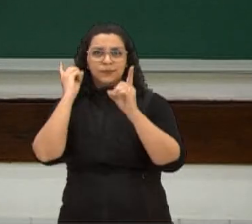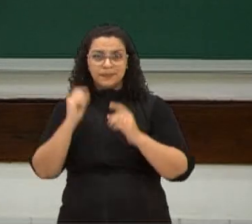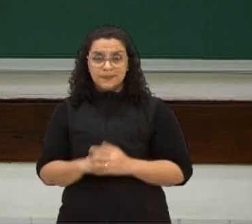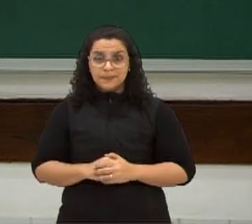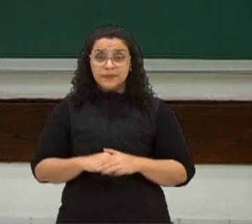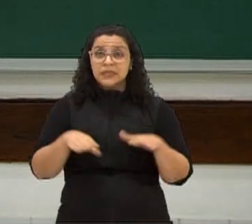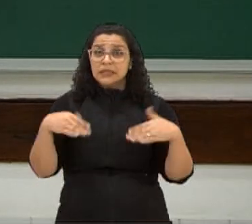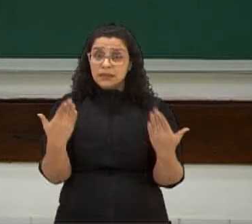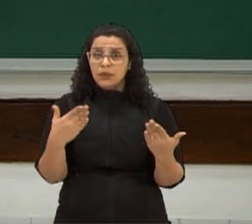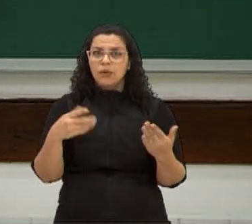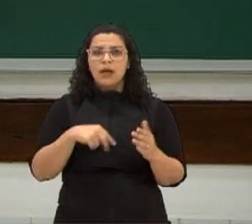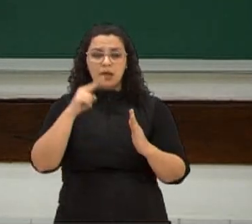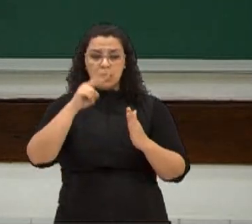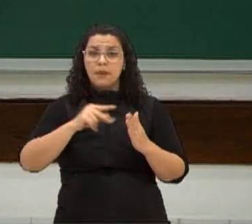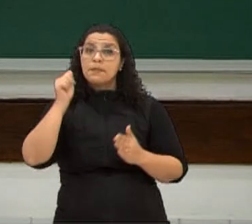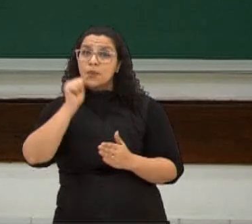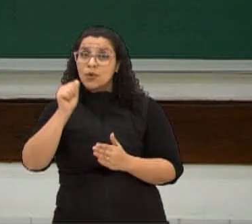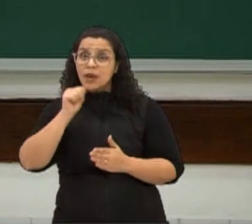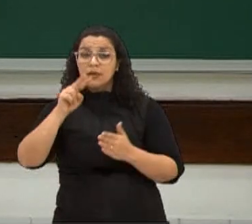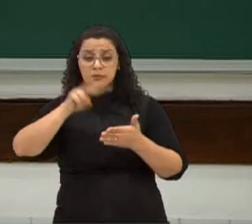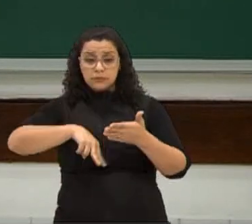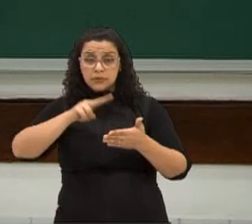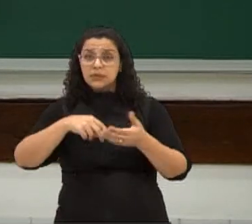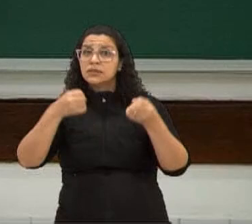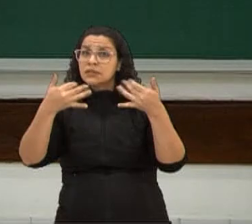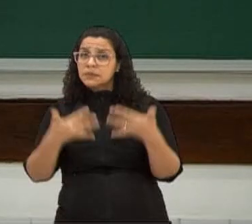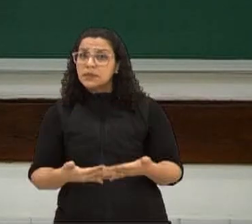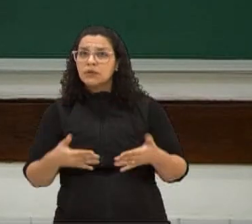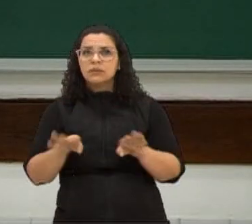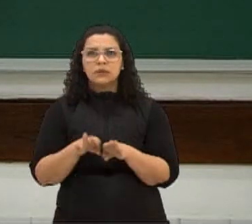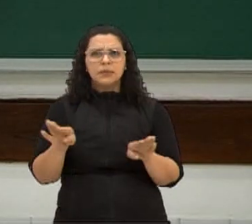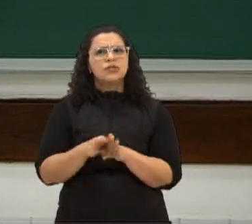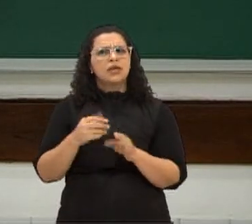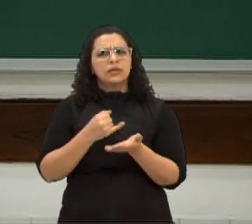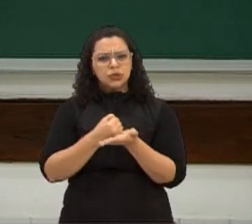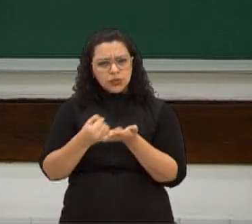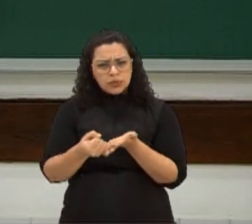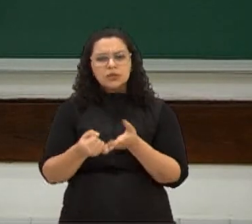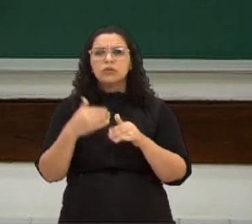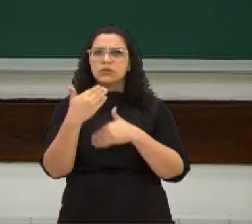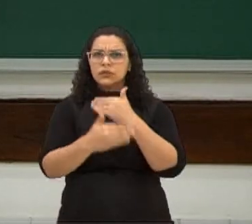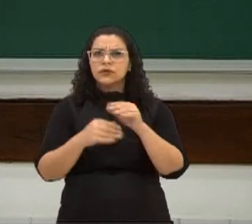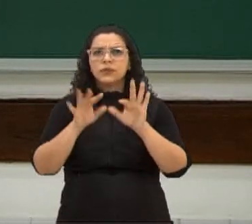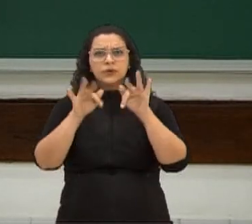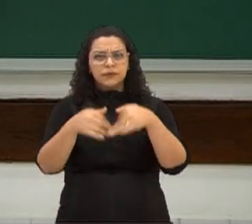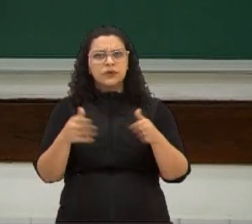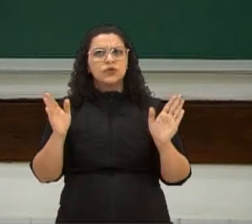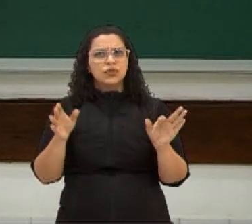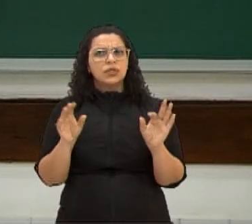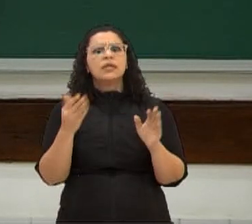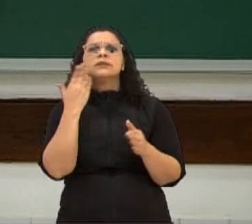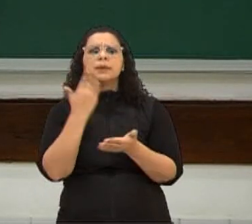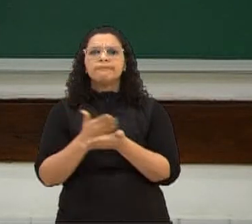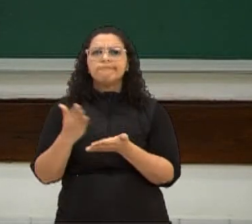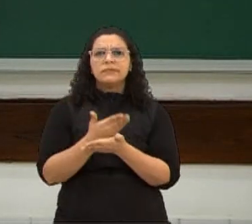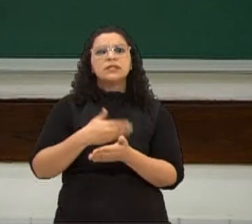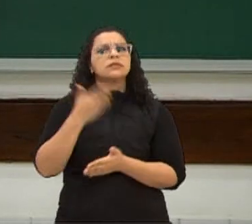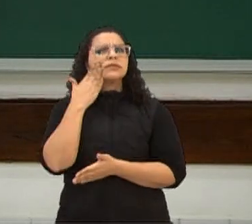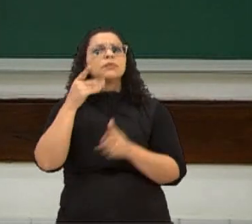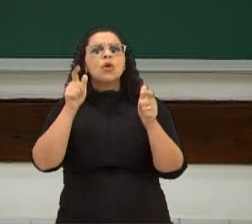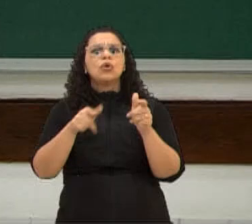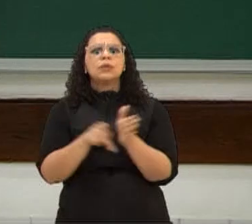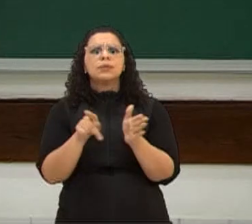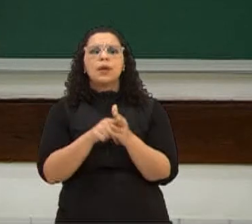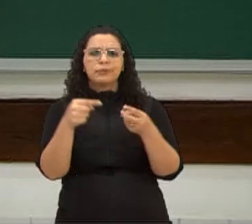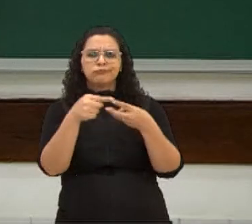Então, isso que a leitora disse. A gente já tinha separado em introdução, desenvolvimento e conclusão. Já sabemos mais ou menos onde